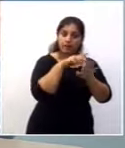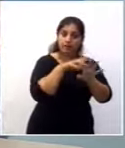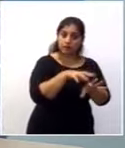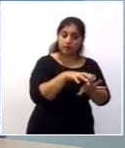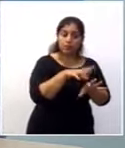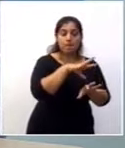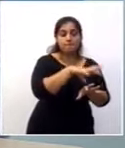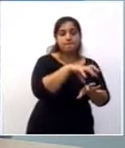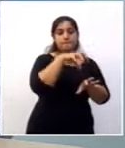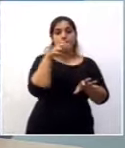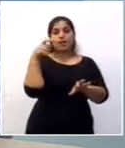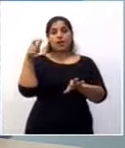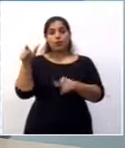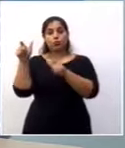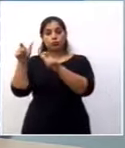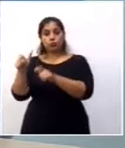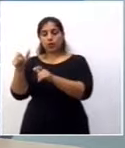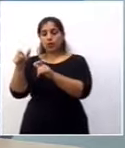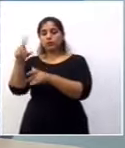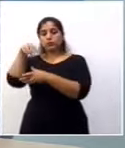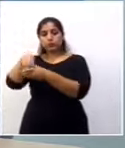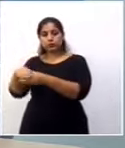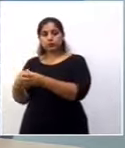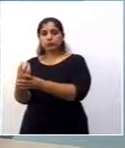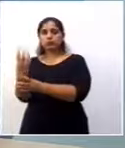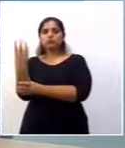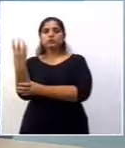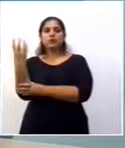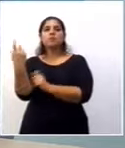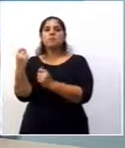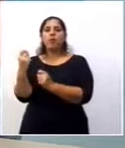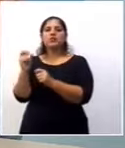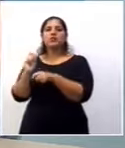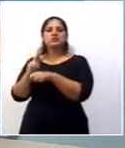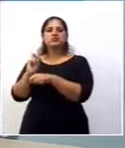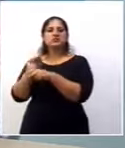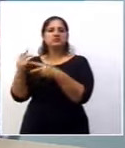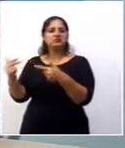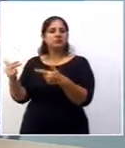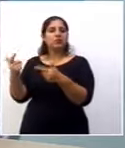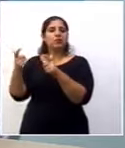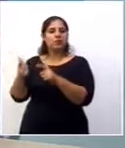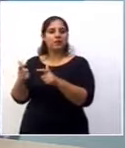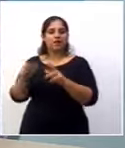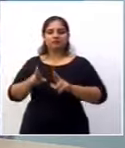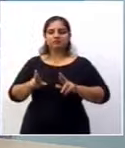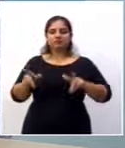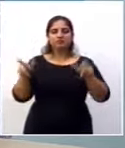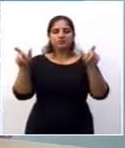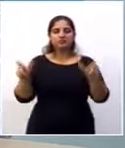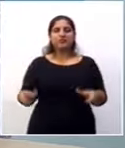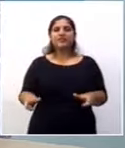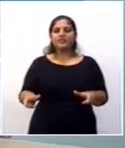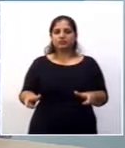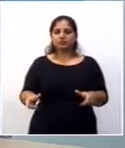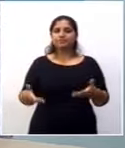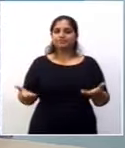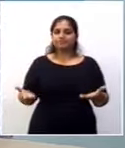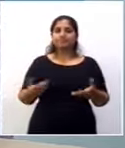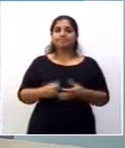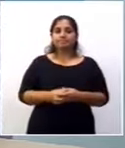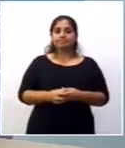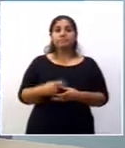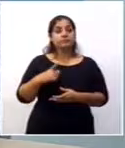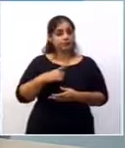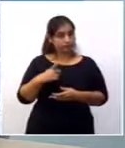para uma outra condição climática, ela pode desenvolver pragas que não existem no ambiente natural, algo para combater. Então, ainda